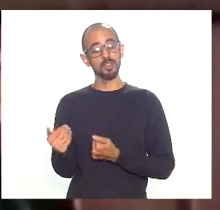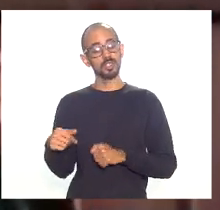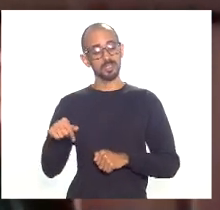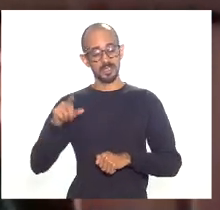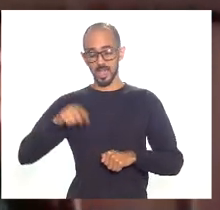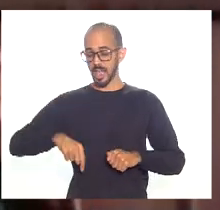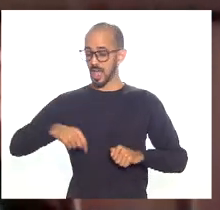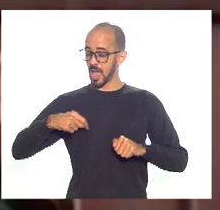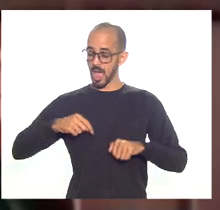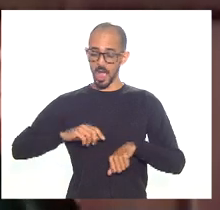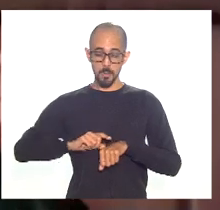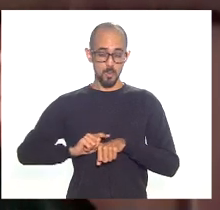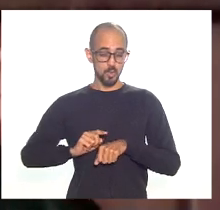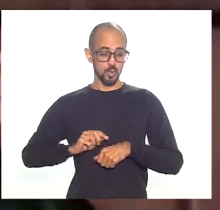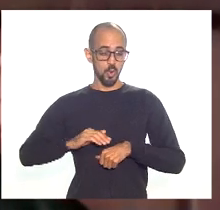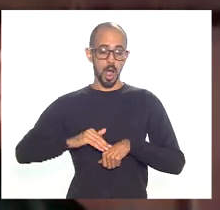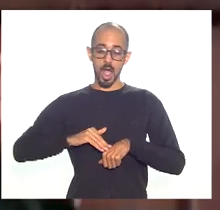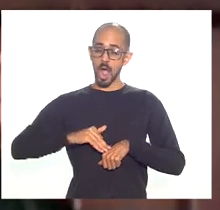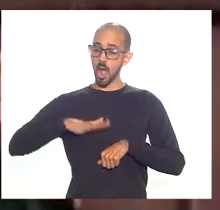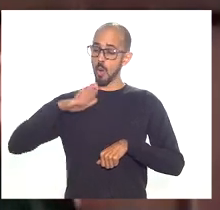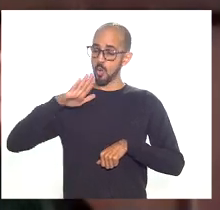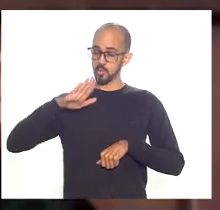Brasil, um aumento de